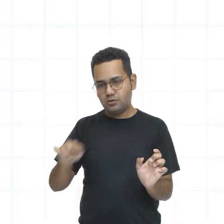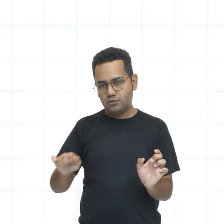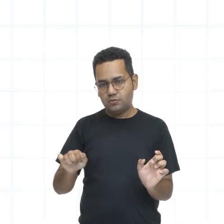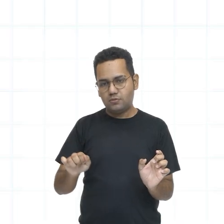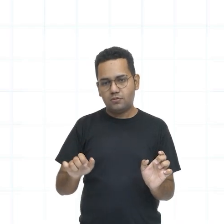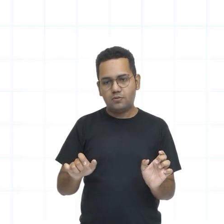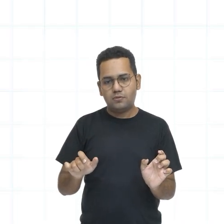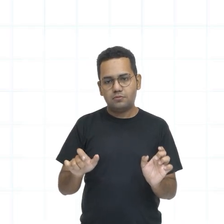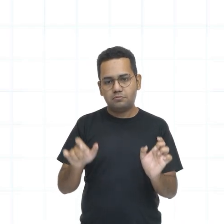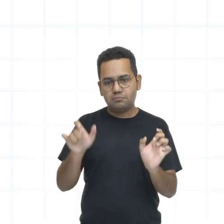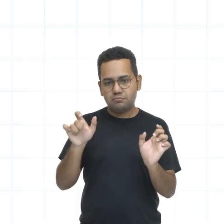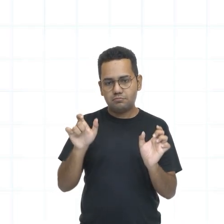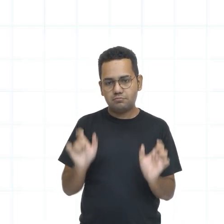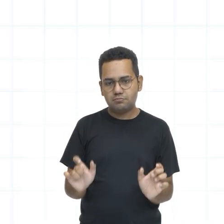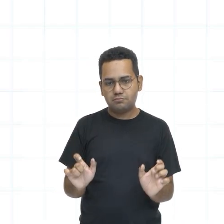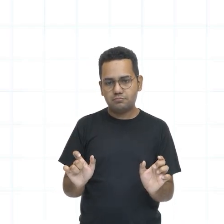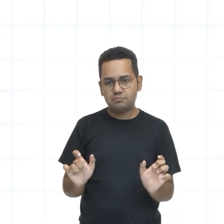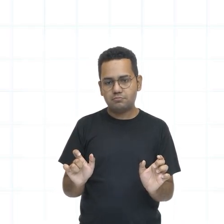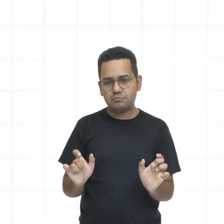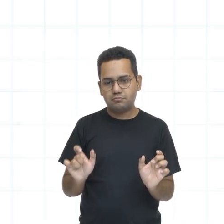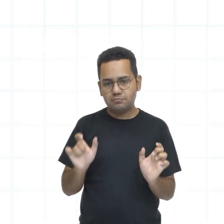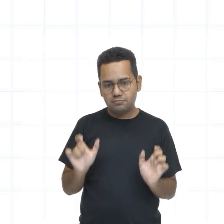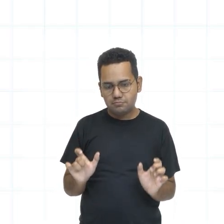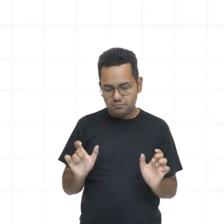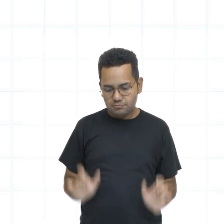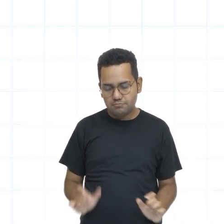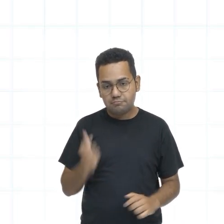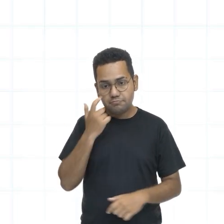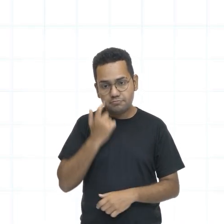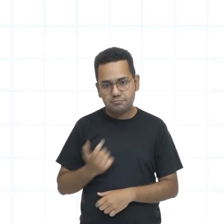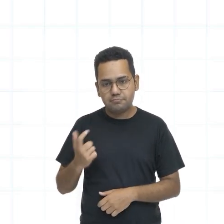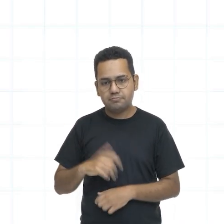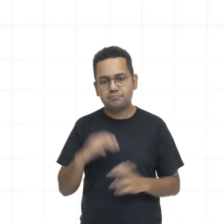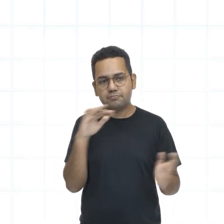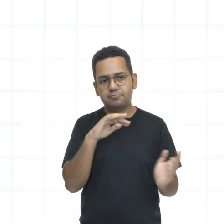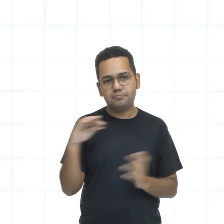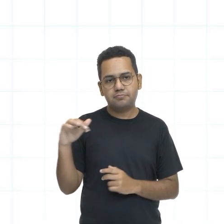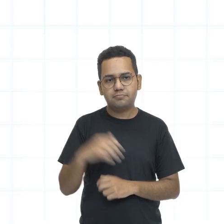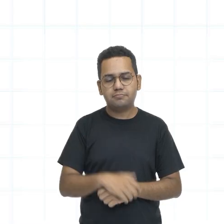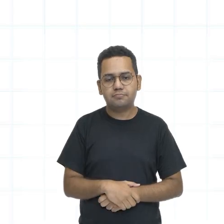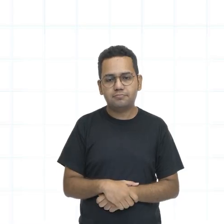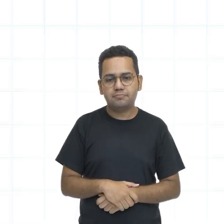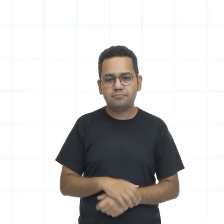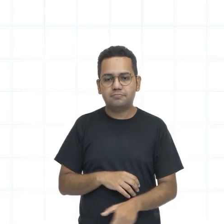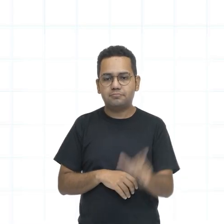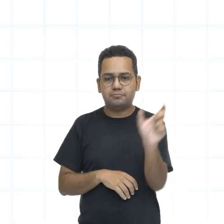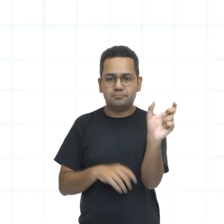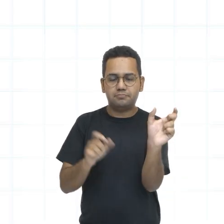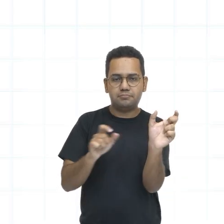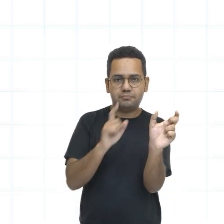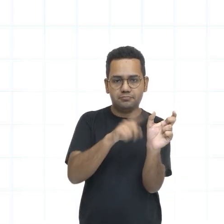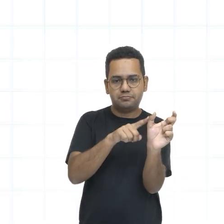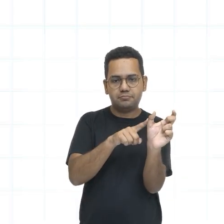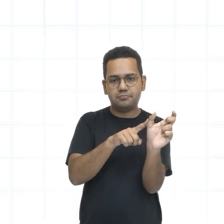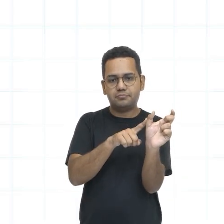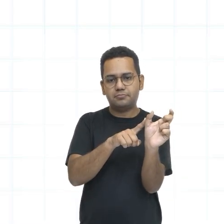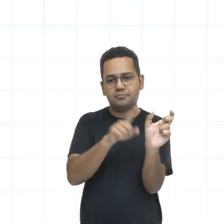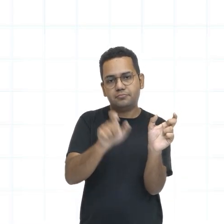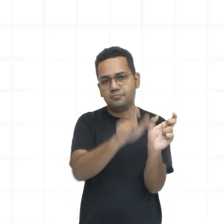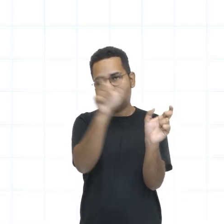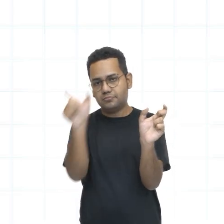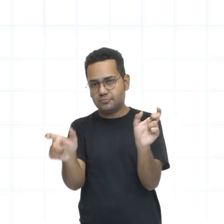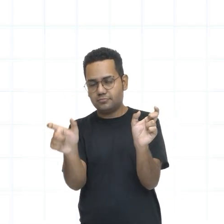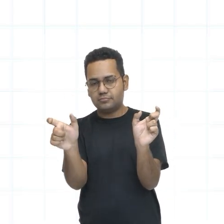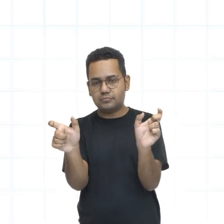de velocidade, accident, acidente. Daí na sequência, nós temos detour, que é desvio,